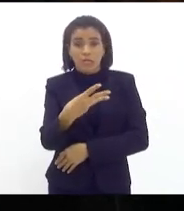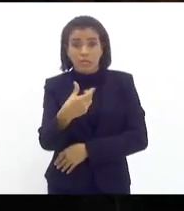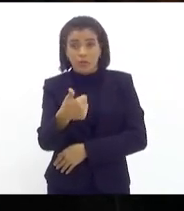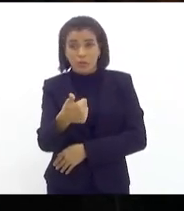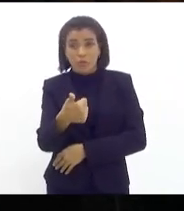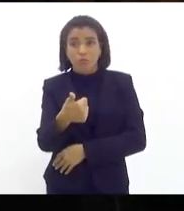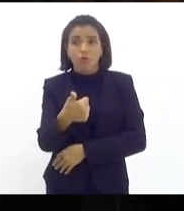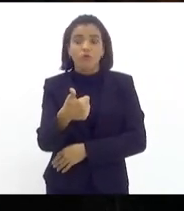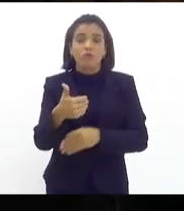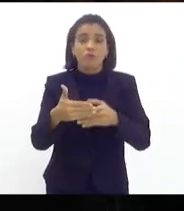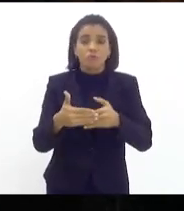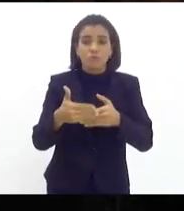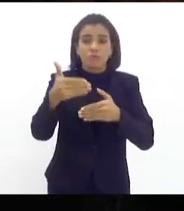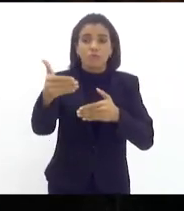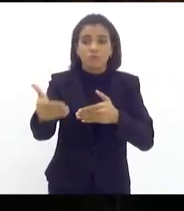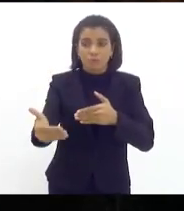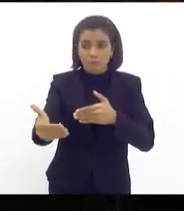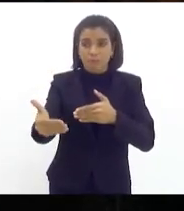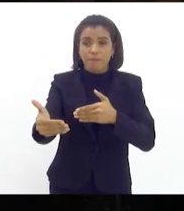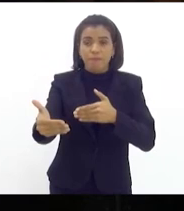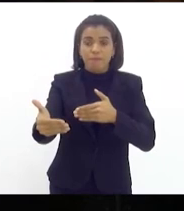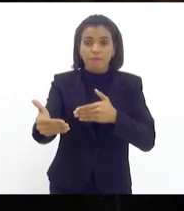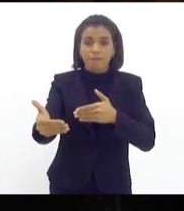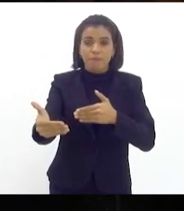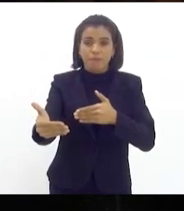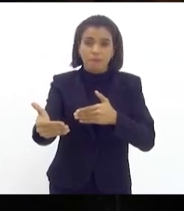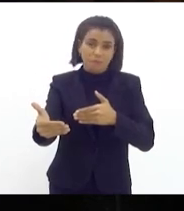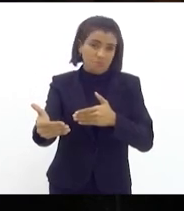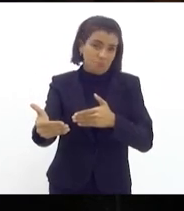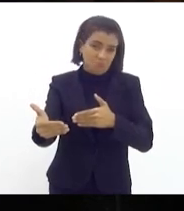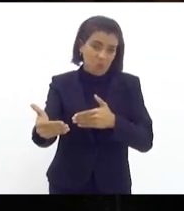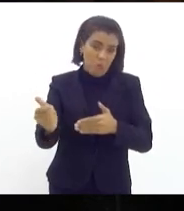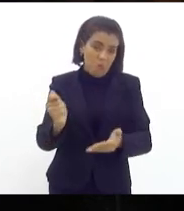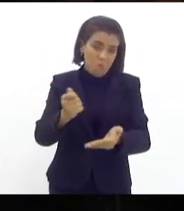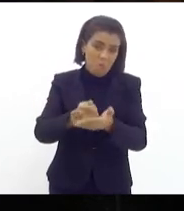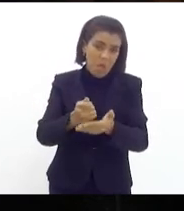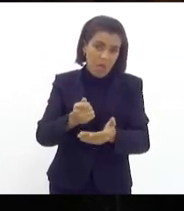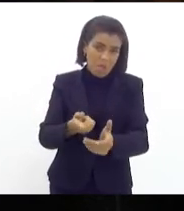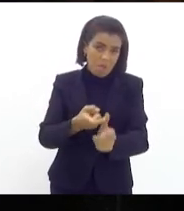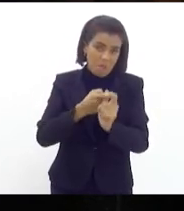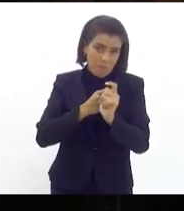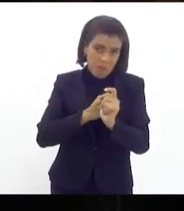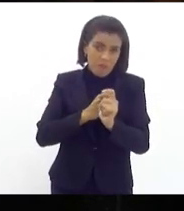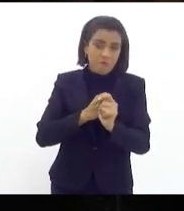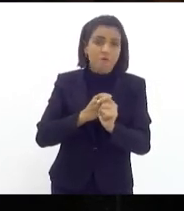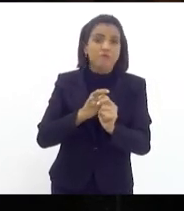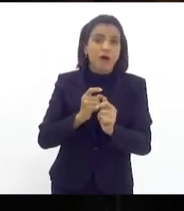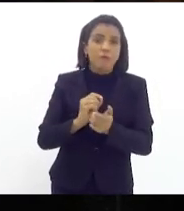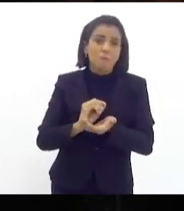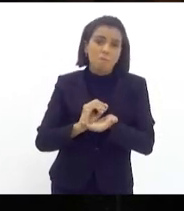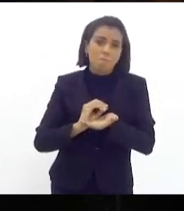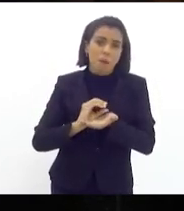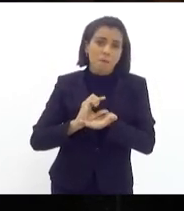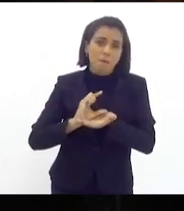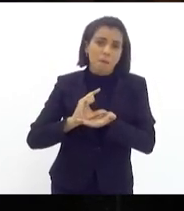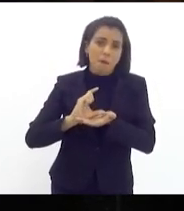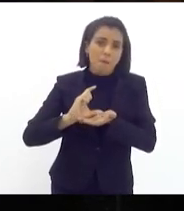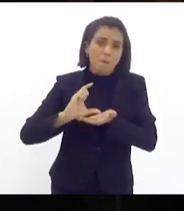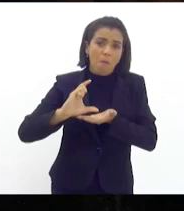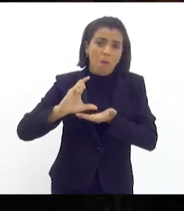foi postergado o pagamento da dívida ela haverá crescendo